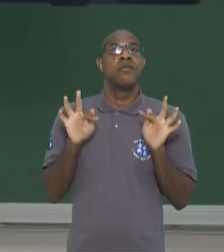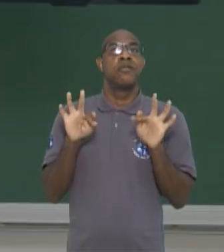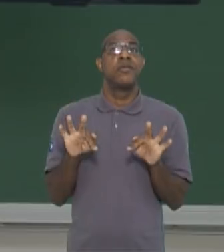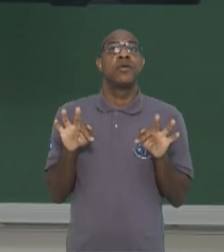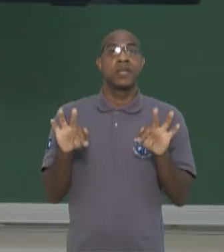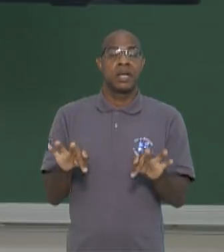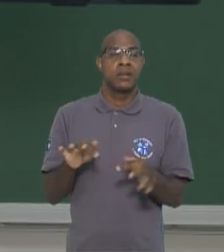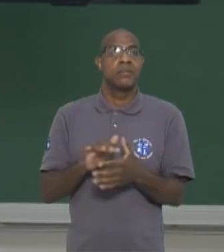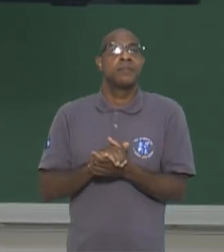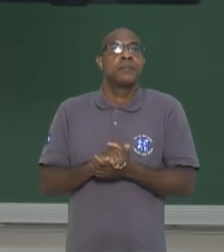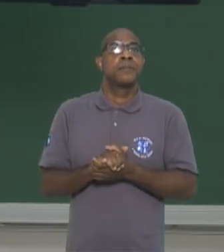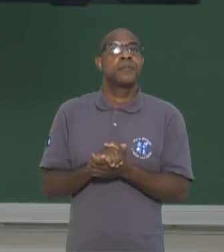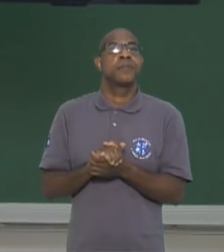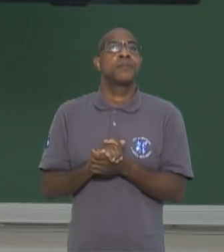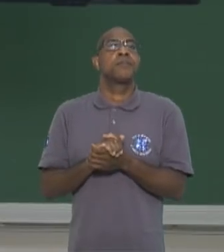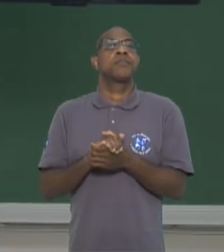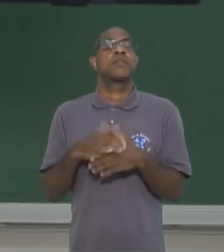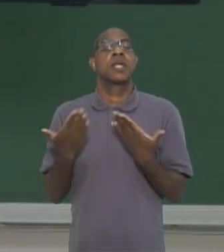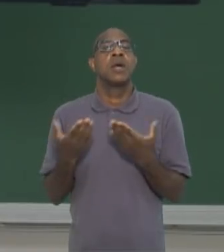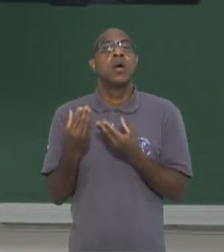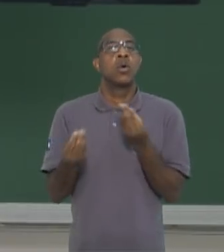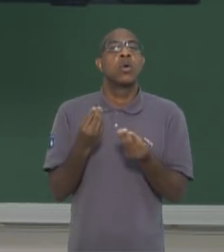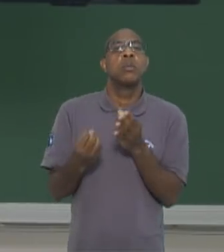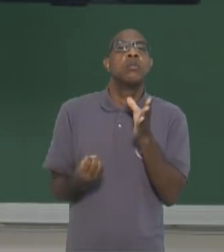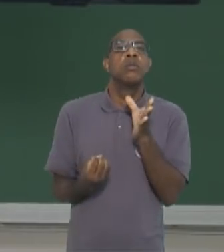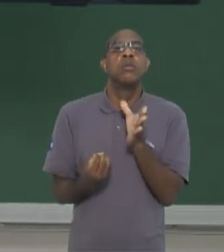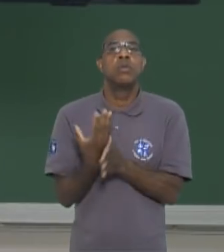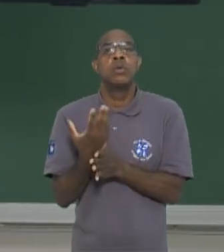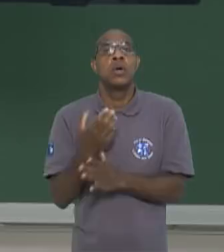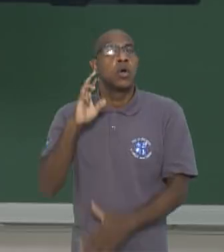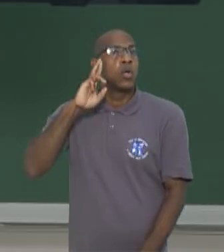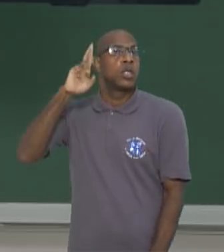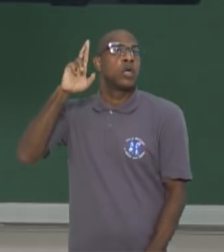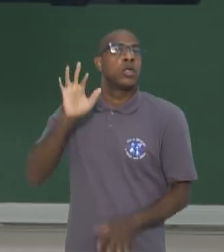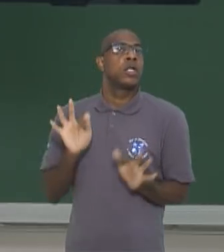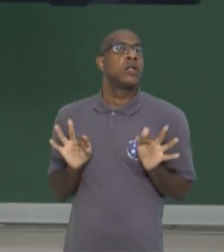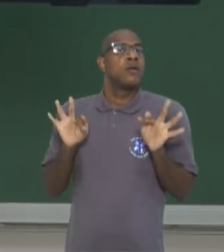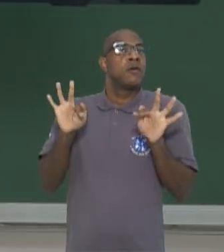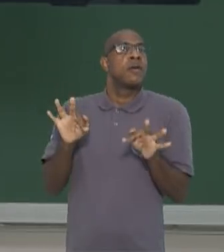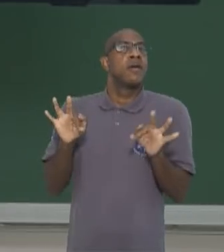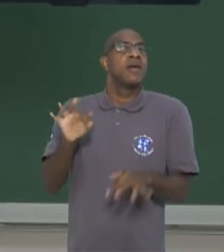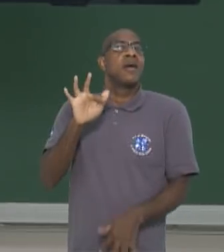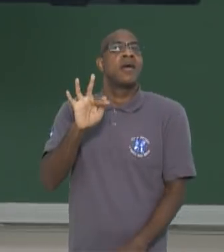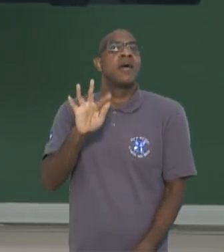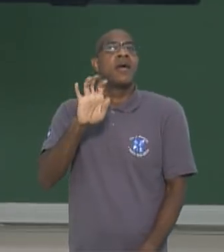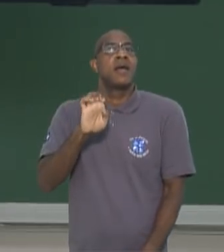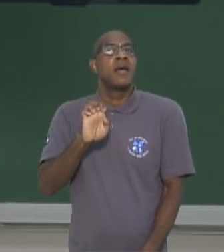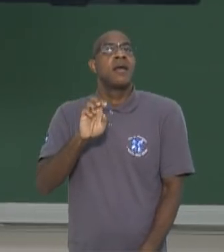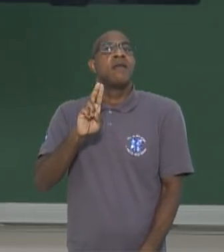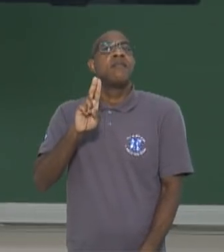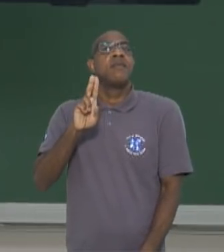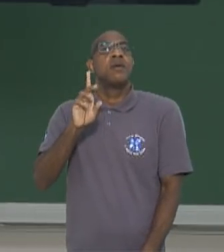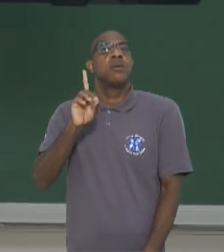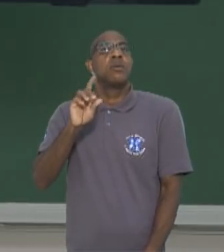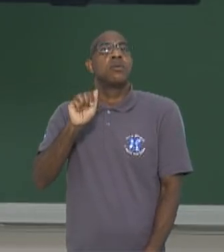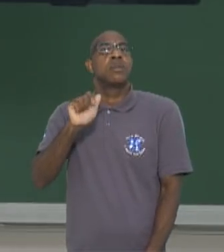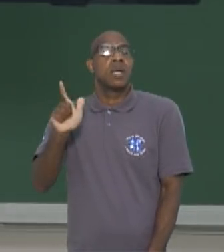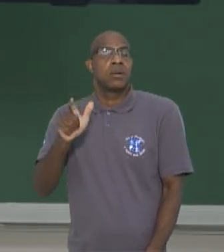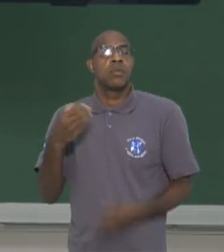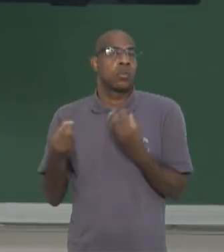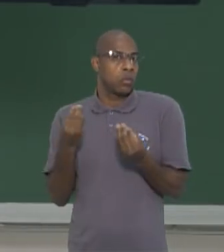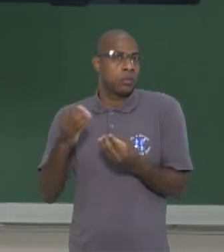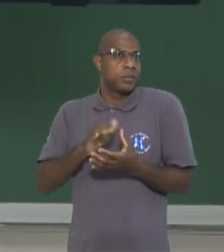a gente vai ver hoje na aula de hoje, como que surgiu os senhores feudais, como que esse grupo surgiu dentro da Europa feudal.